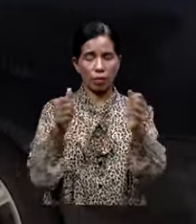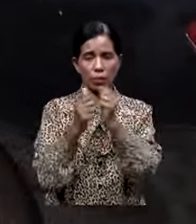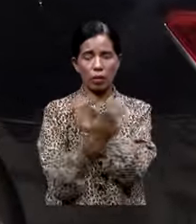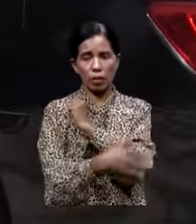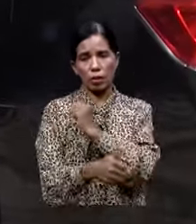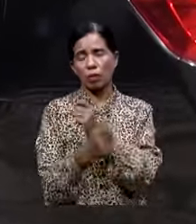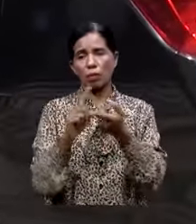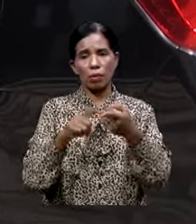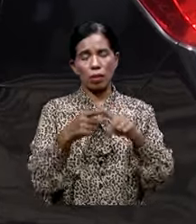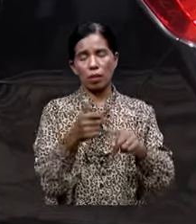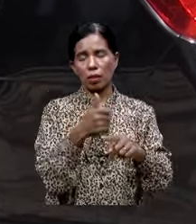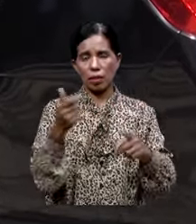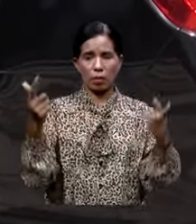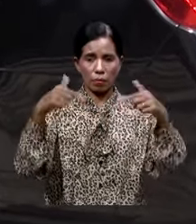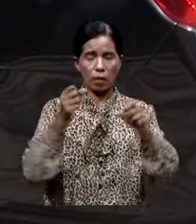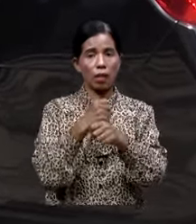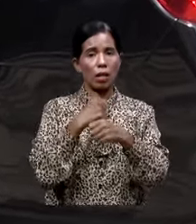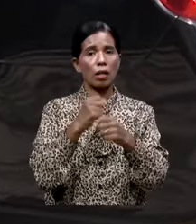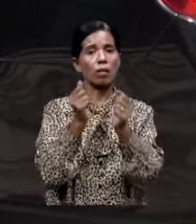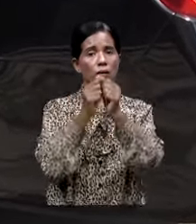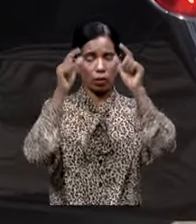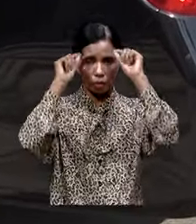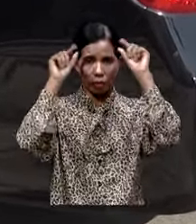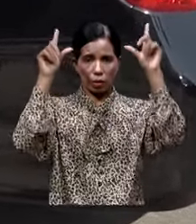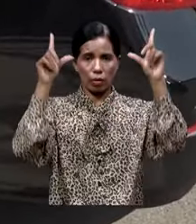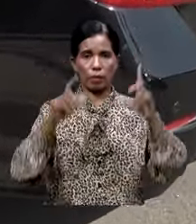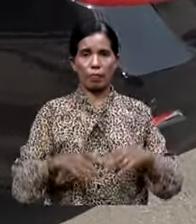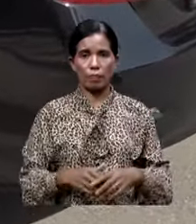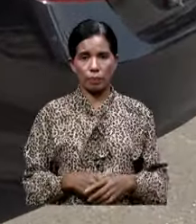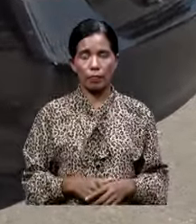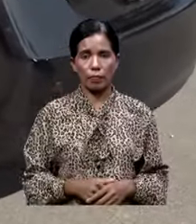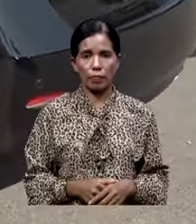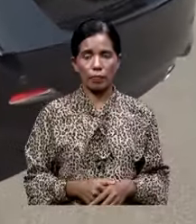amigo sira se cria o Timor-Leste Santina de Jesus Marito da Costa GMN.